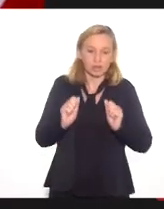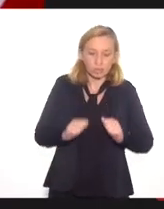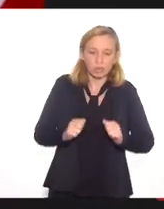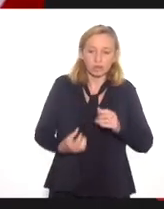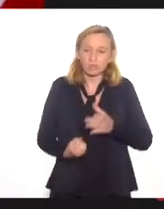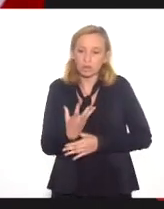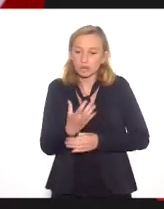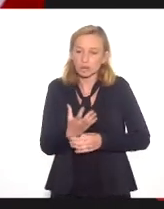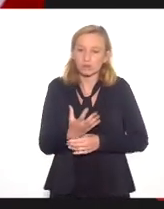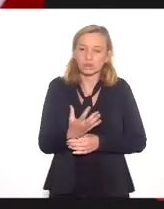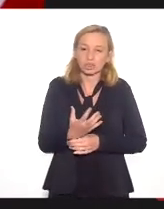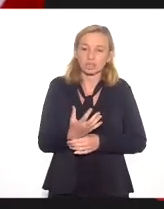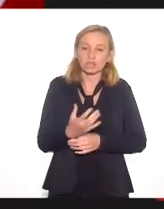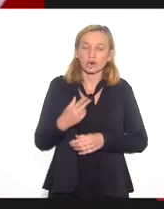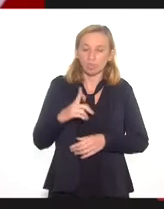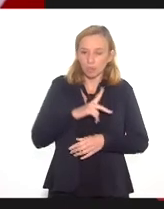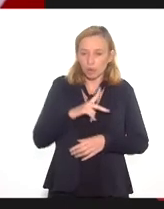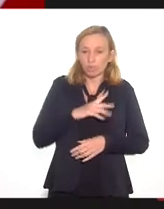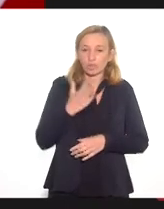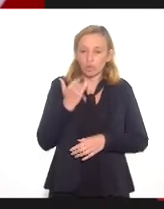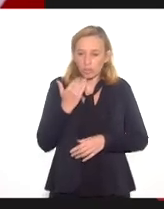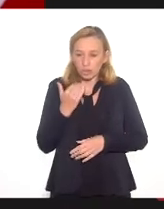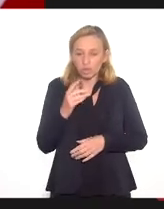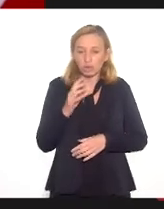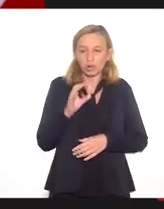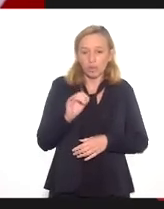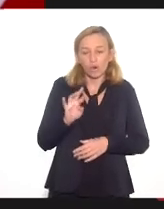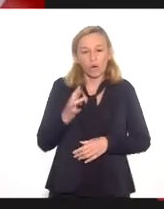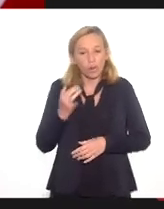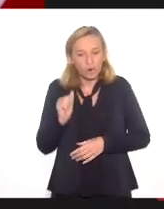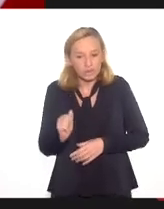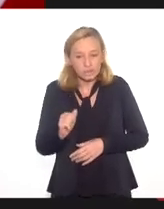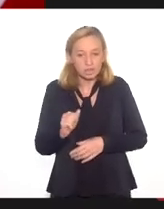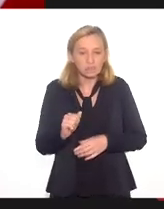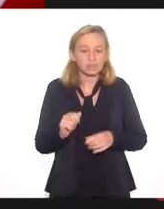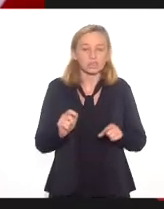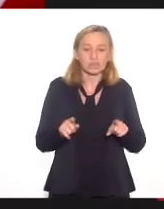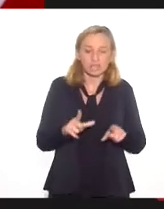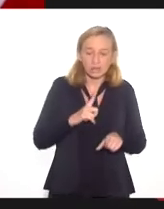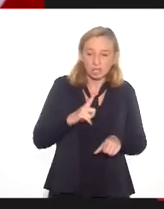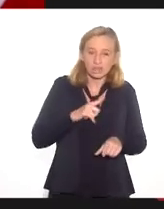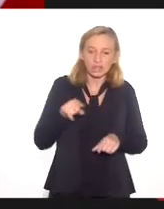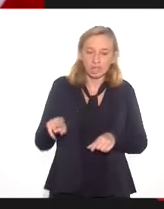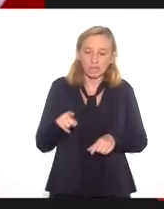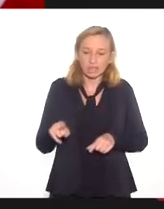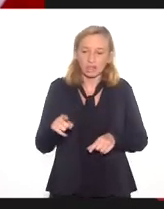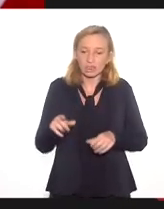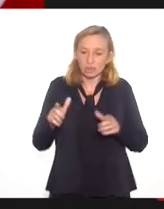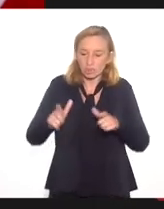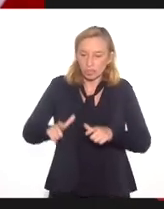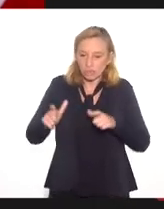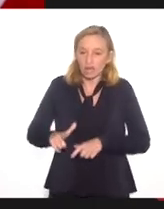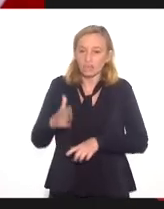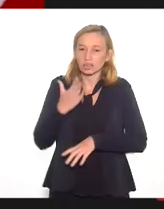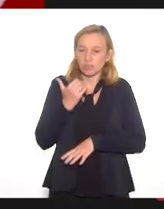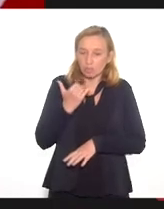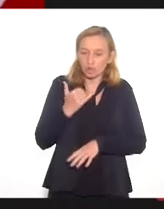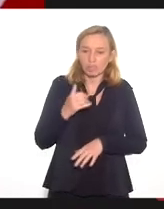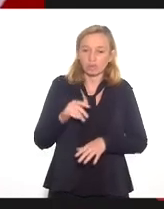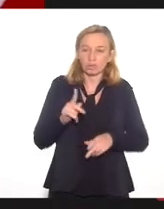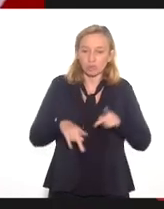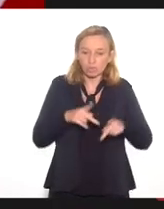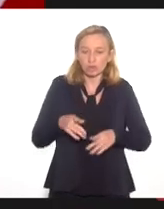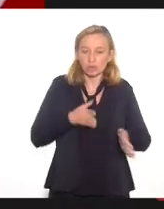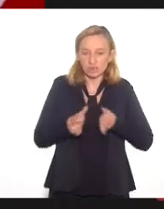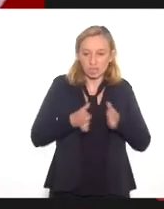produzir ali o seu próprio alimento em hortas comunitárias mas também né que tenha ali bancos de alimentos para que essa população possa ter